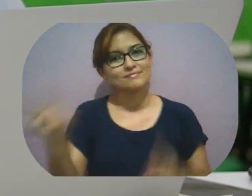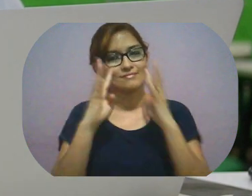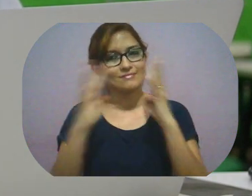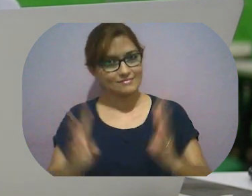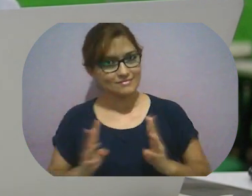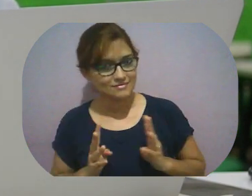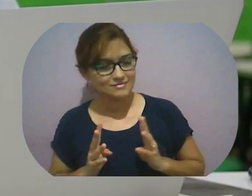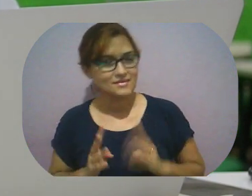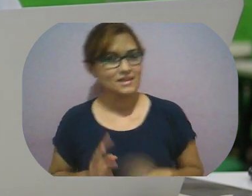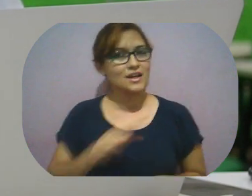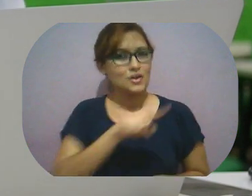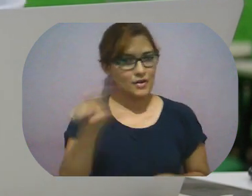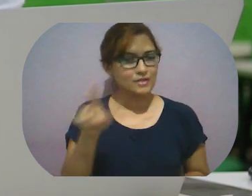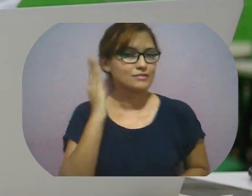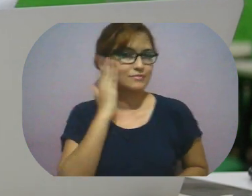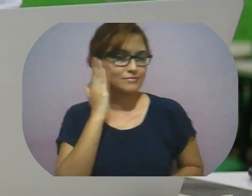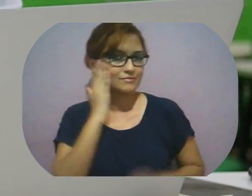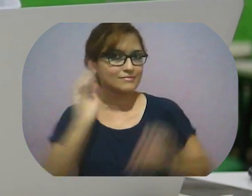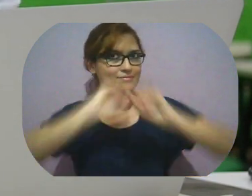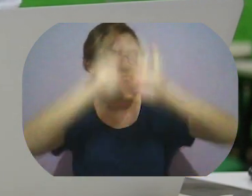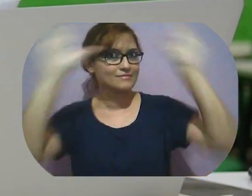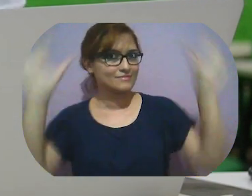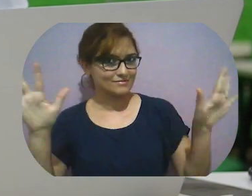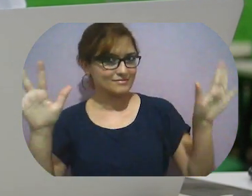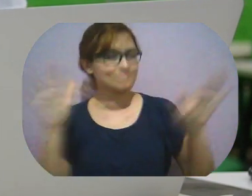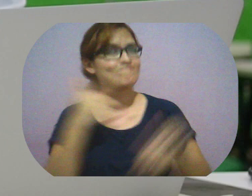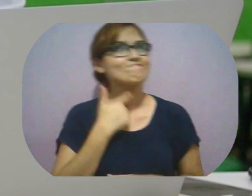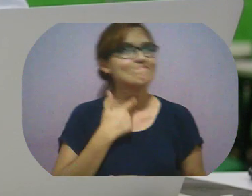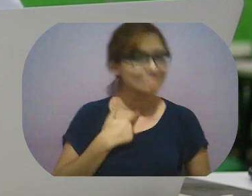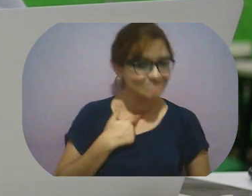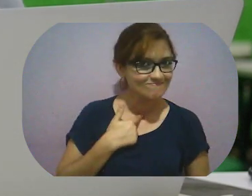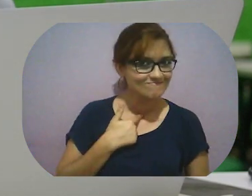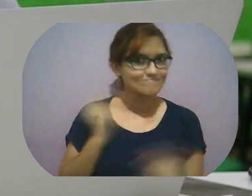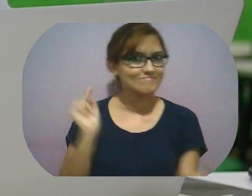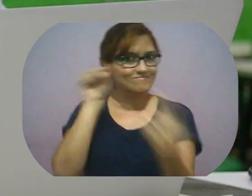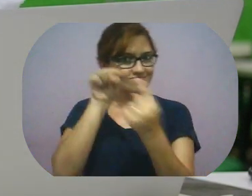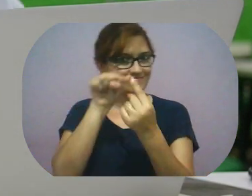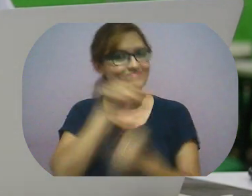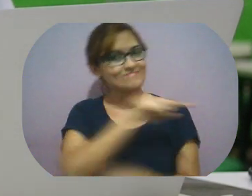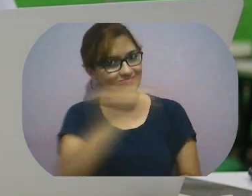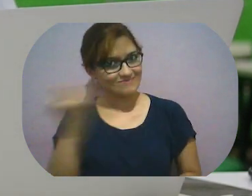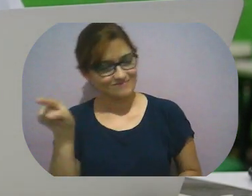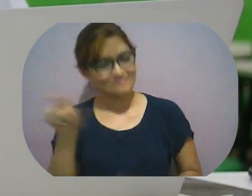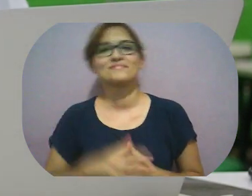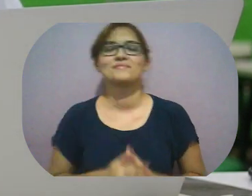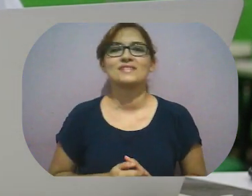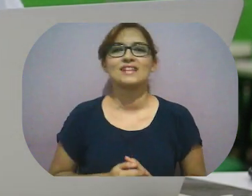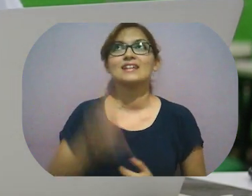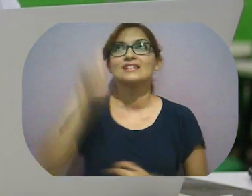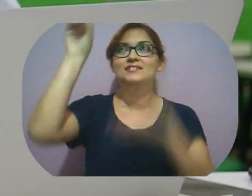obrigado pela atenção de vocês. Espero que vocês, espero atendido, né, a expectativa